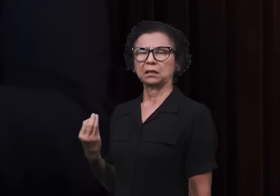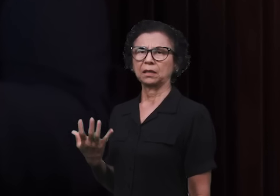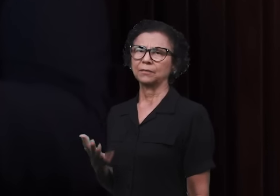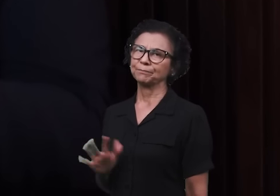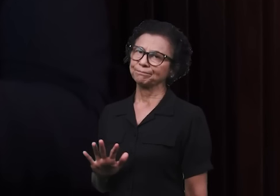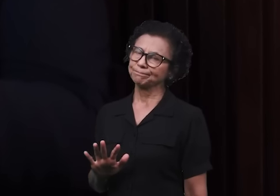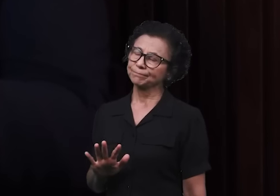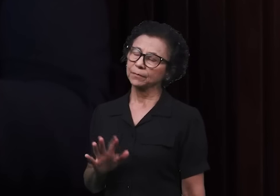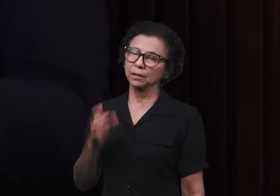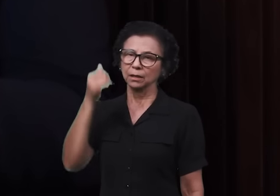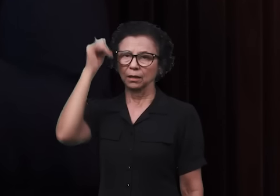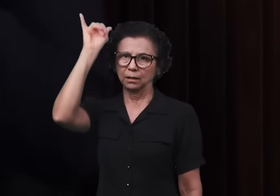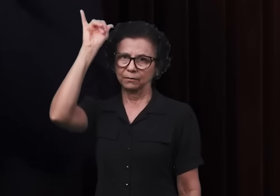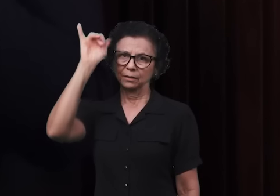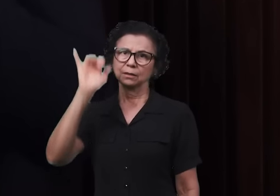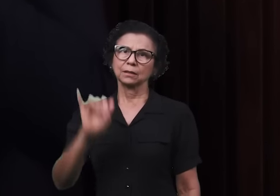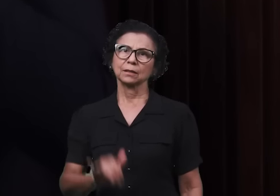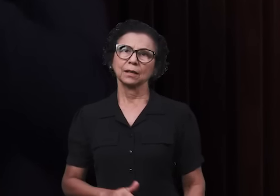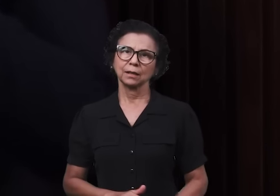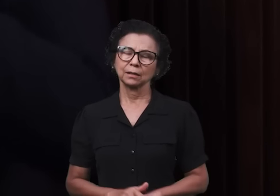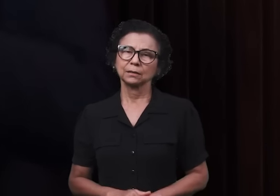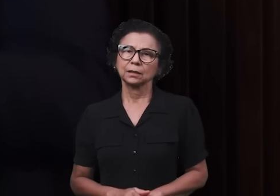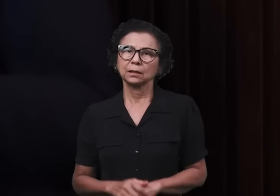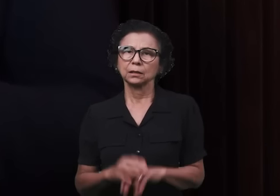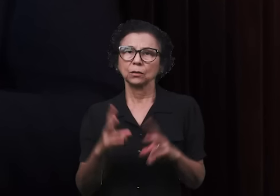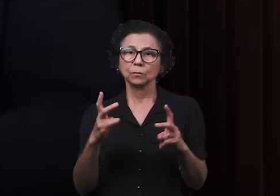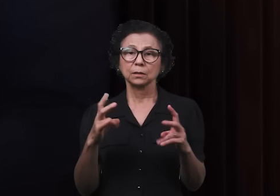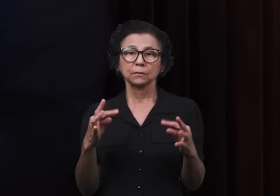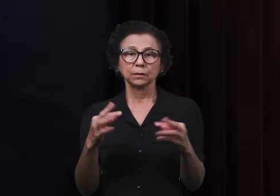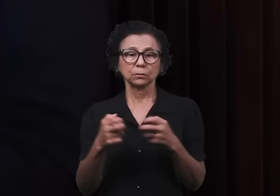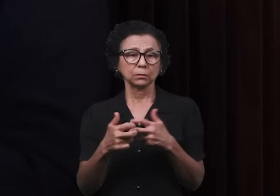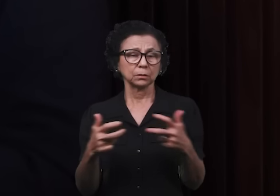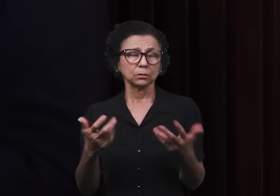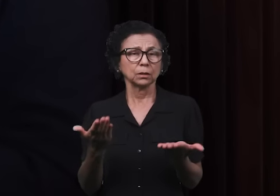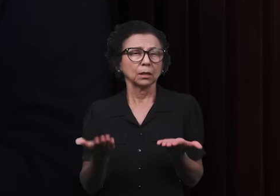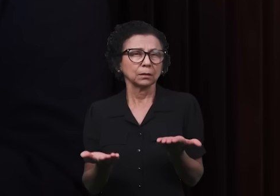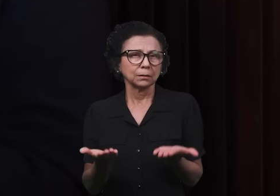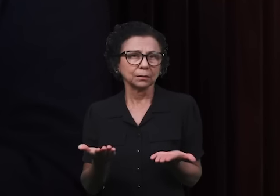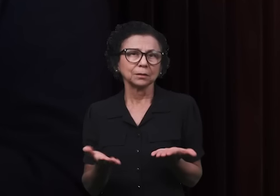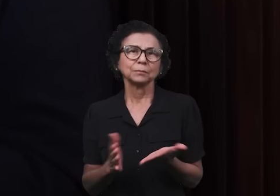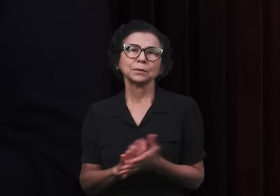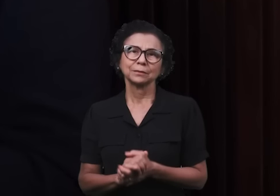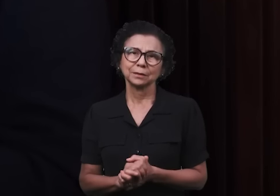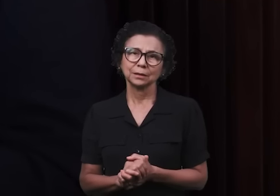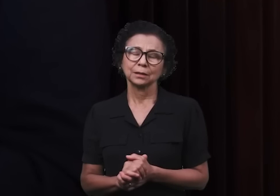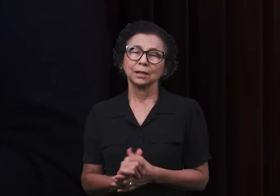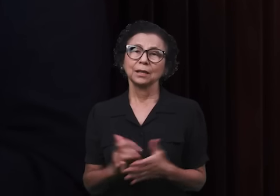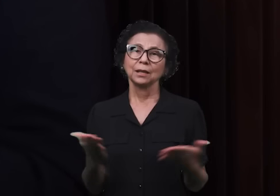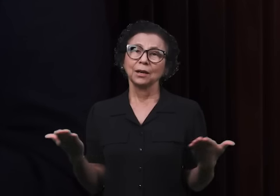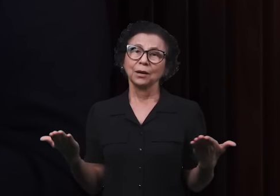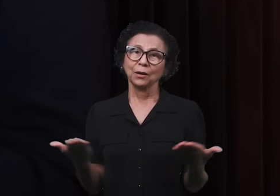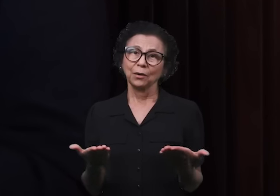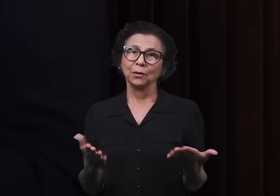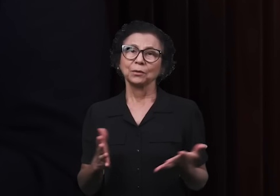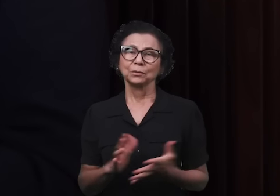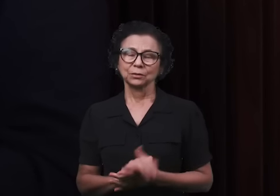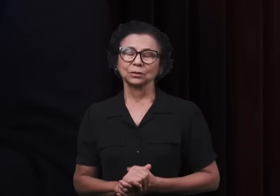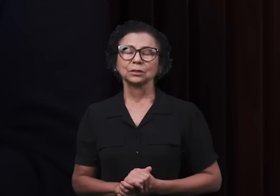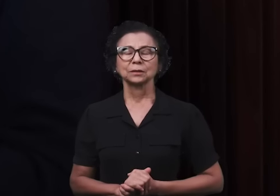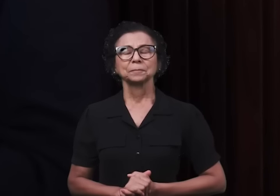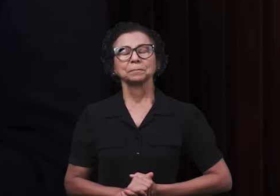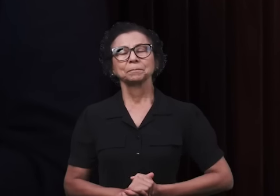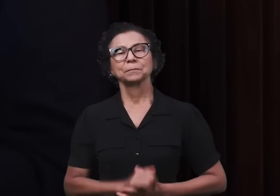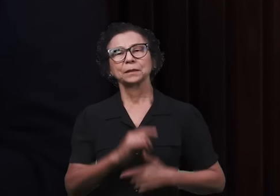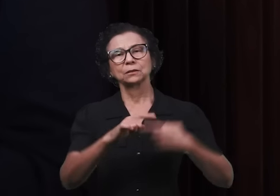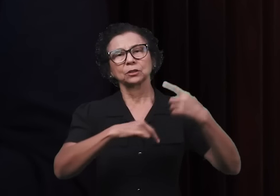não ocorra nessa prática, nós observamos todas as coisas com equilíbrio, segundo a sua geração, né? Hoje nós observamos muito